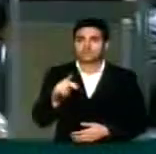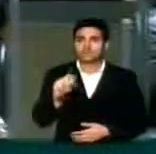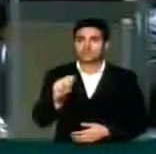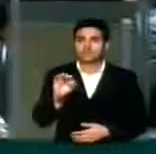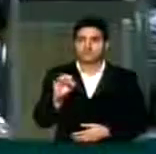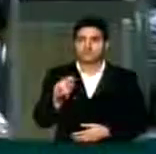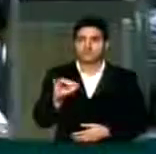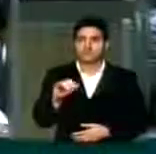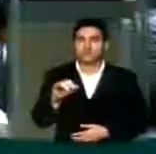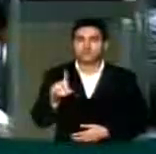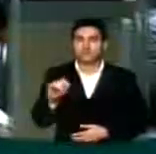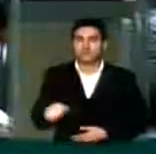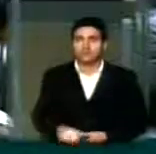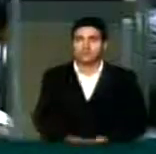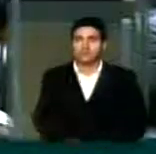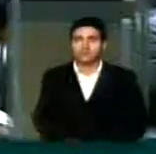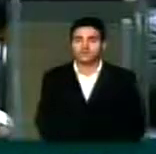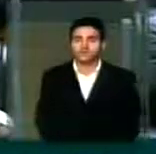Vai falar pelo...